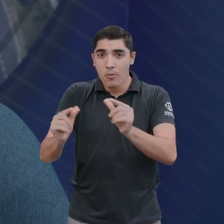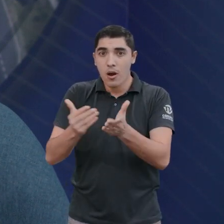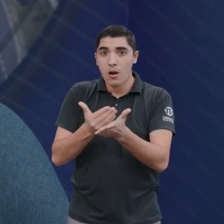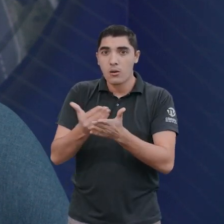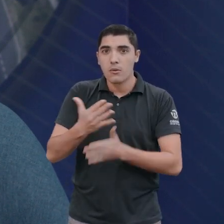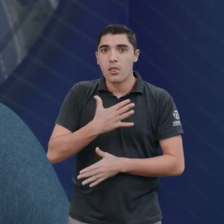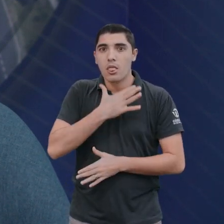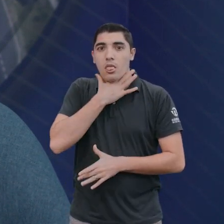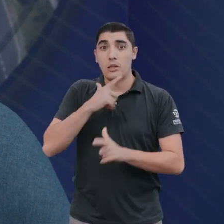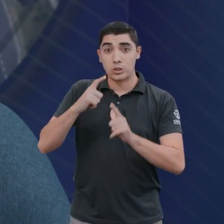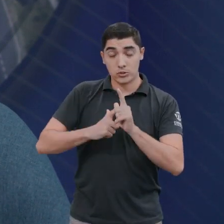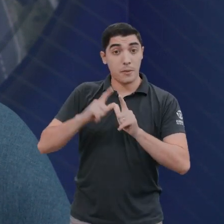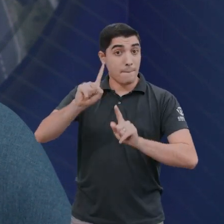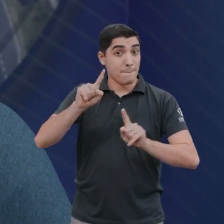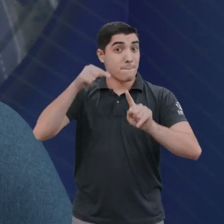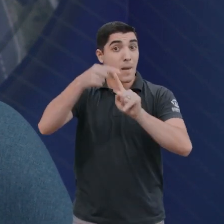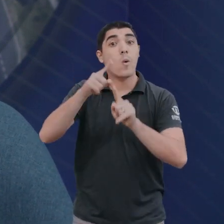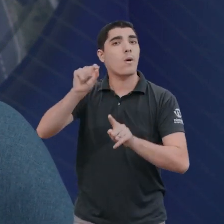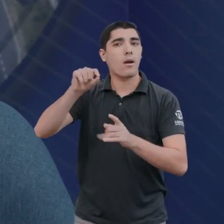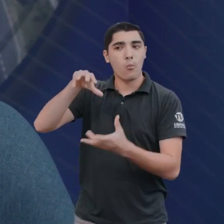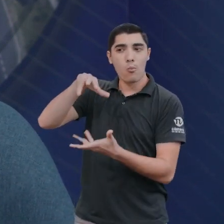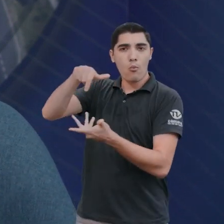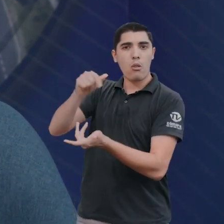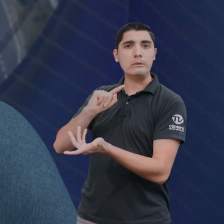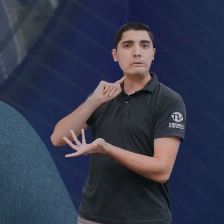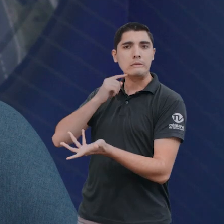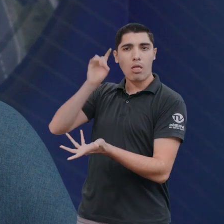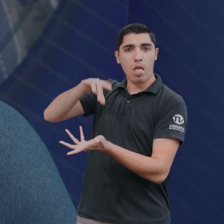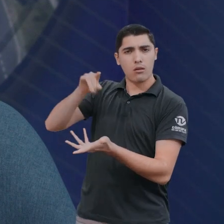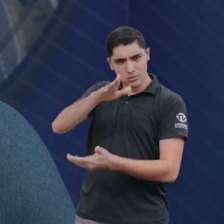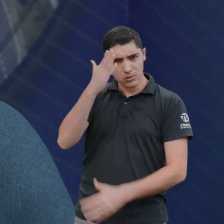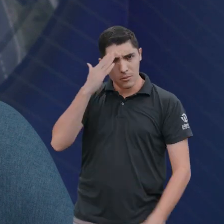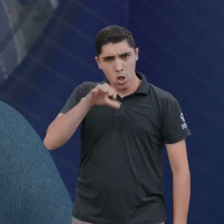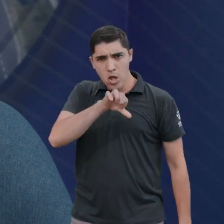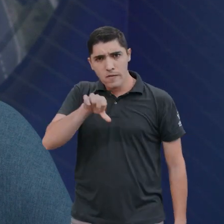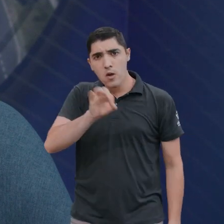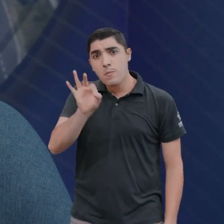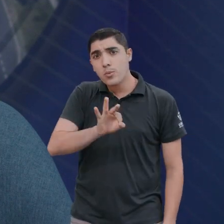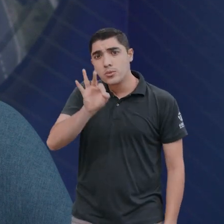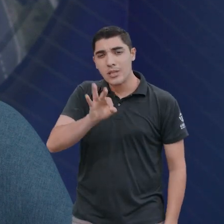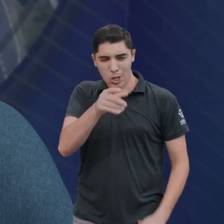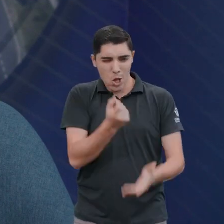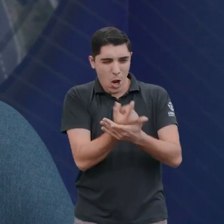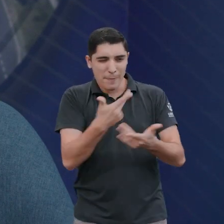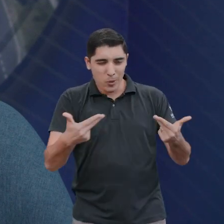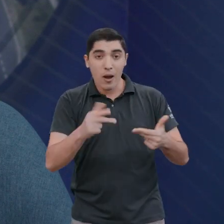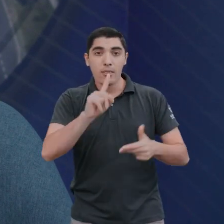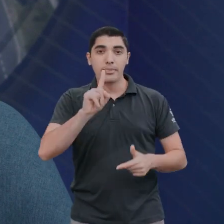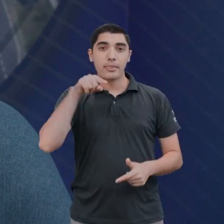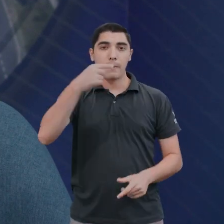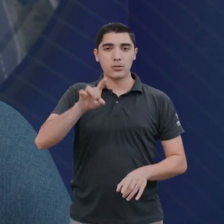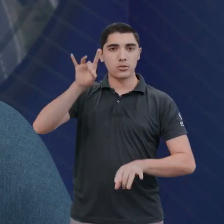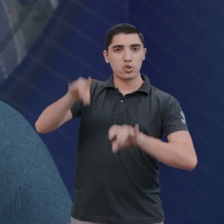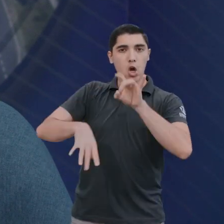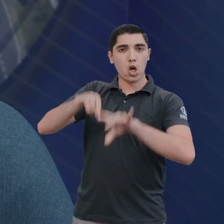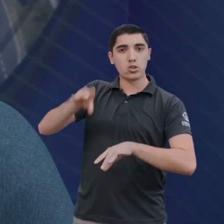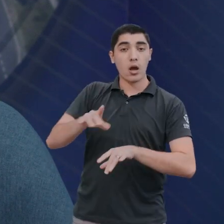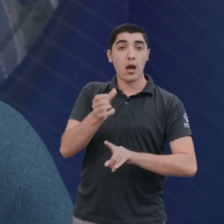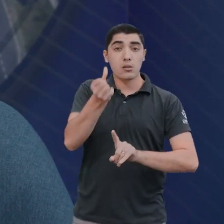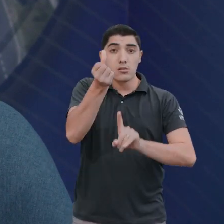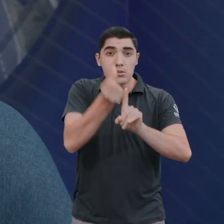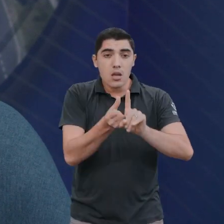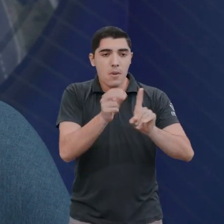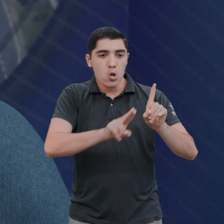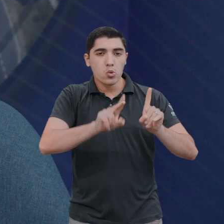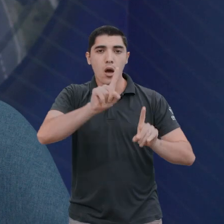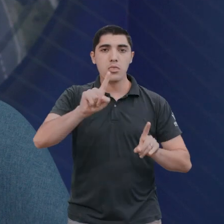assumindo dívidas, além de poluir o planeta. Vocês sabiam que 99% do que é comprado costuma ser descartado após